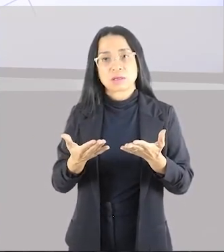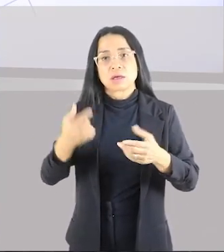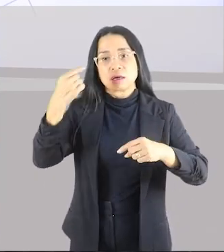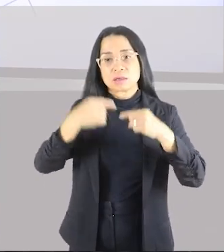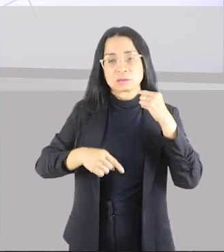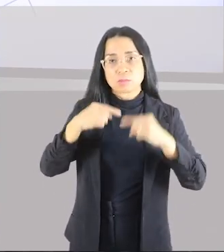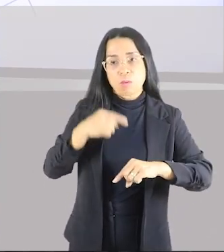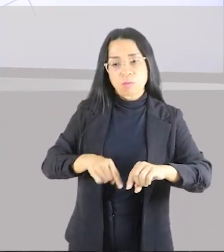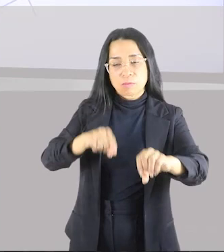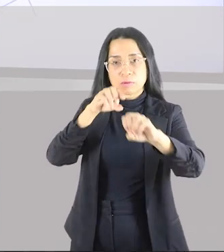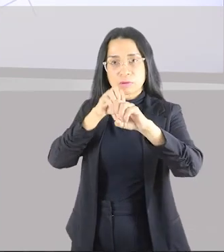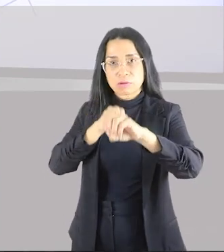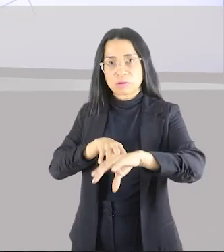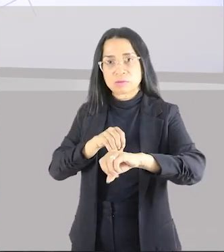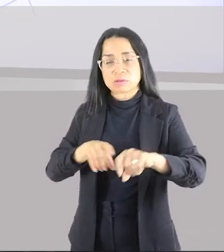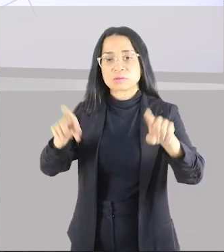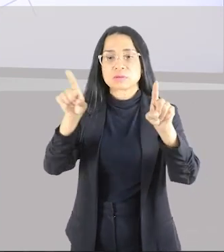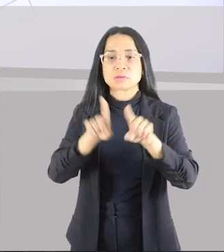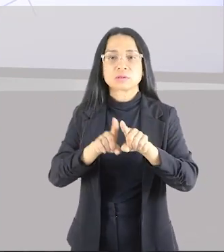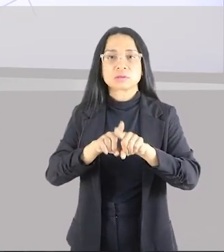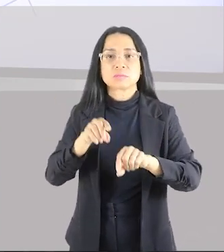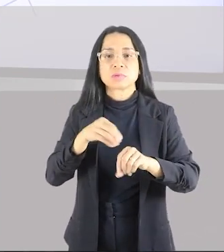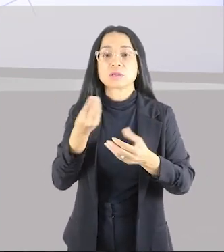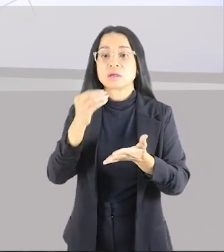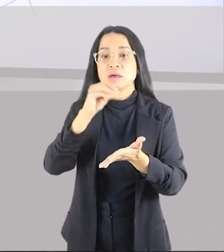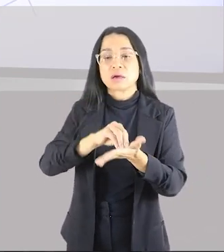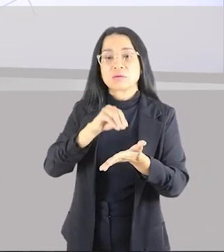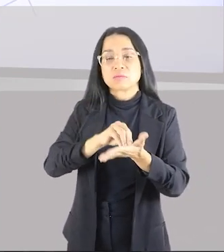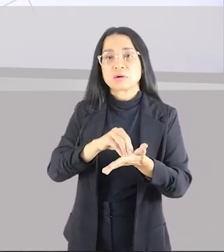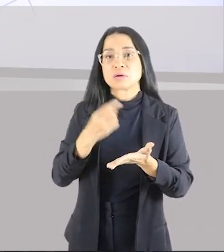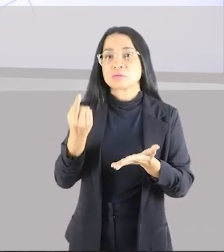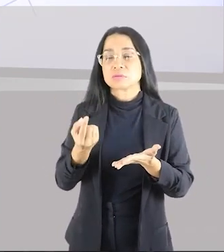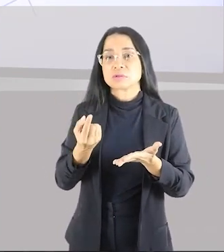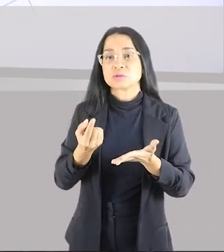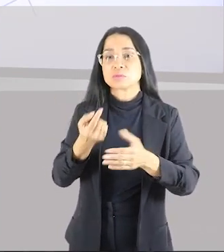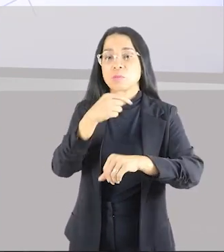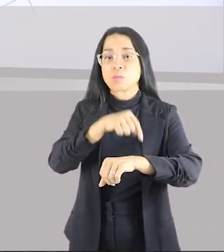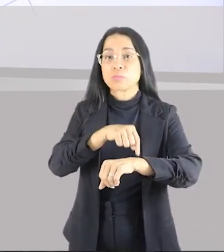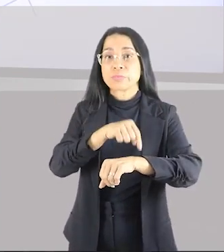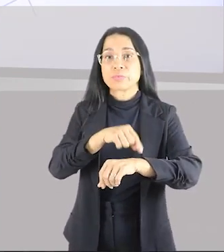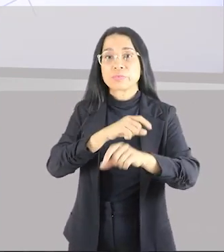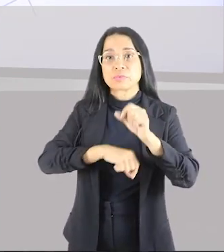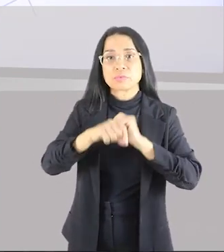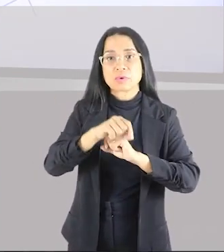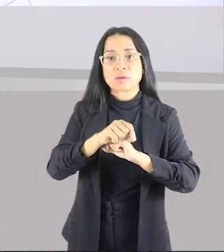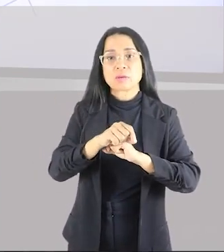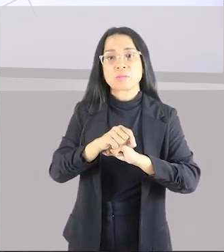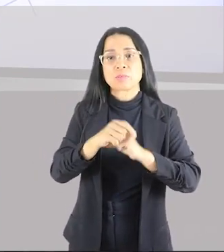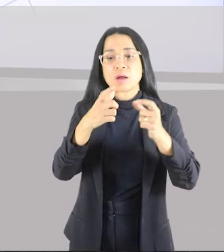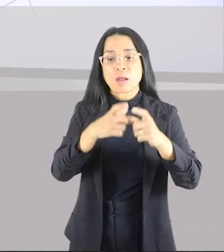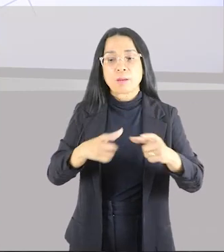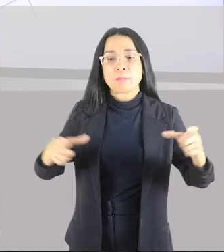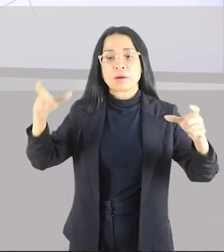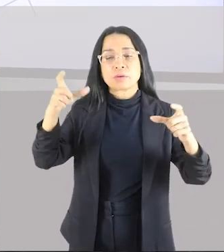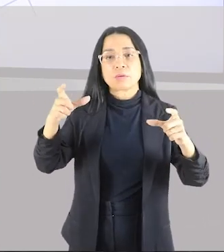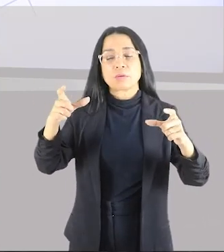políticas educacionais e também a falta de uma carga horária ainda maior para as